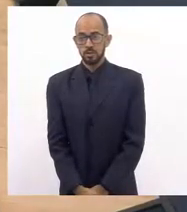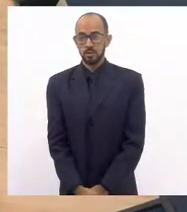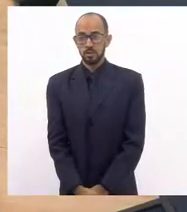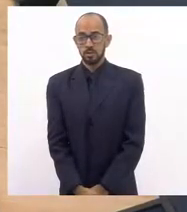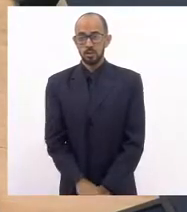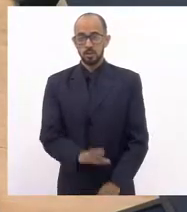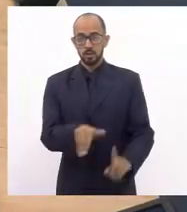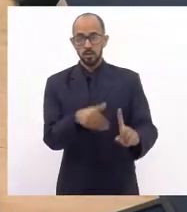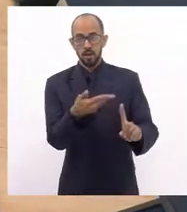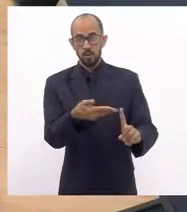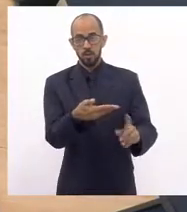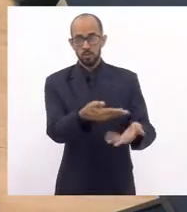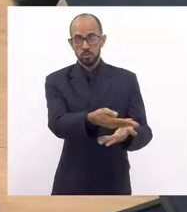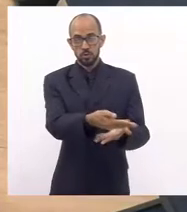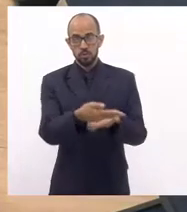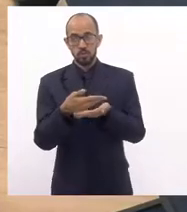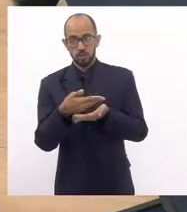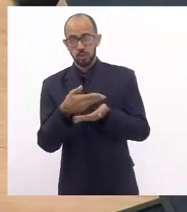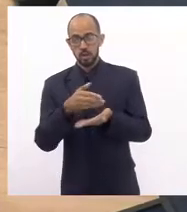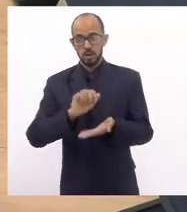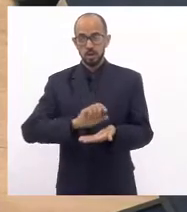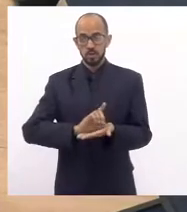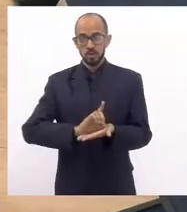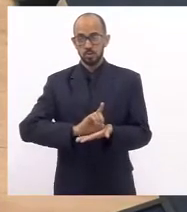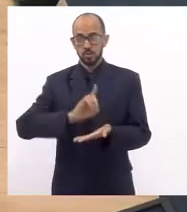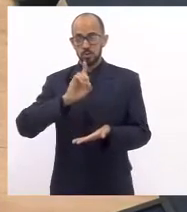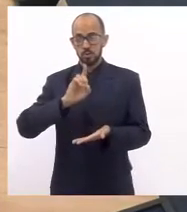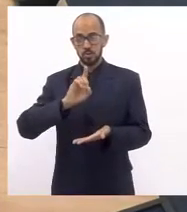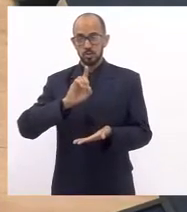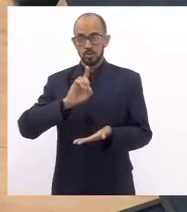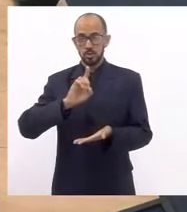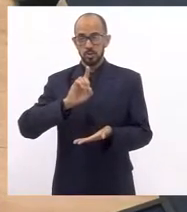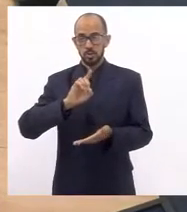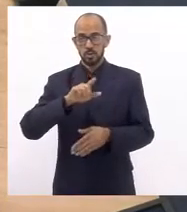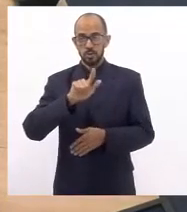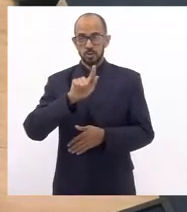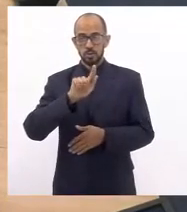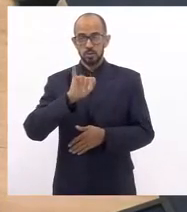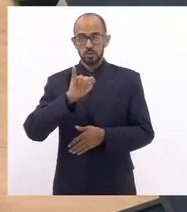Tenho a honra de chamar a excelentíssima doutora